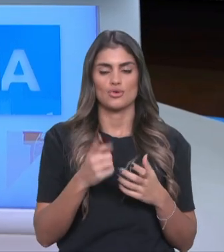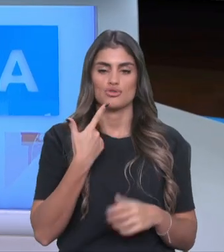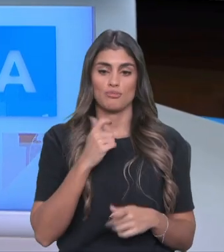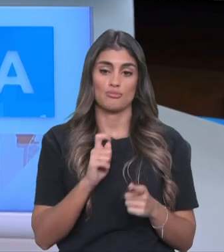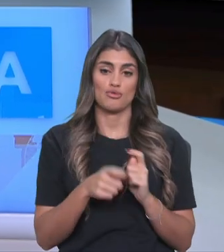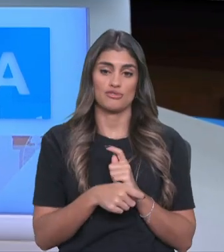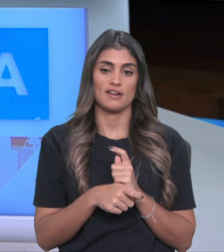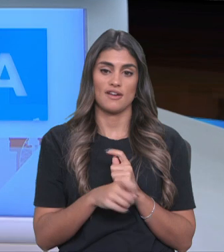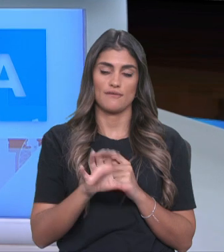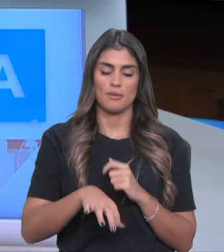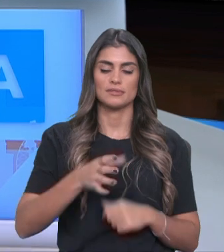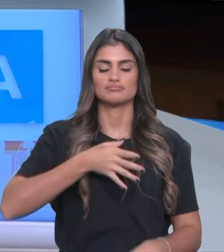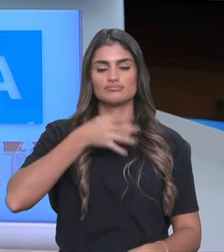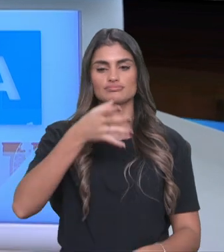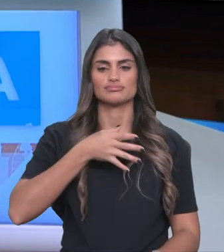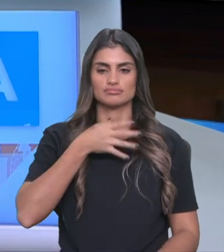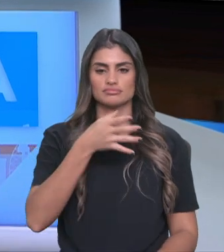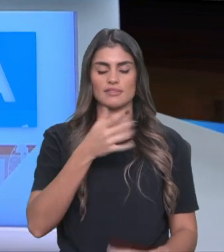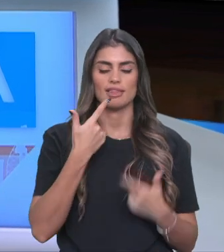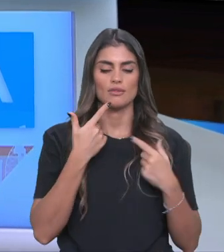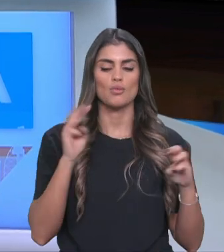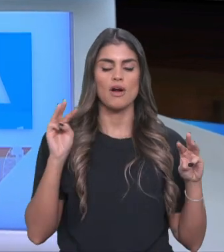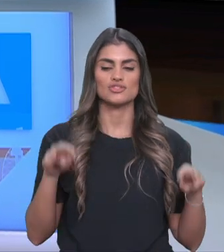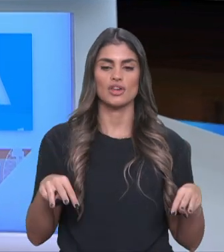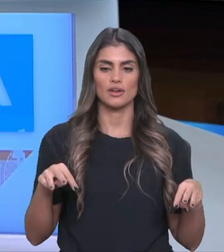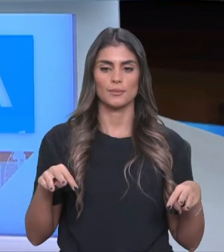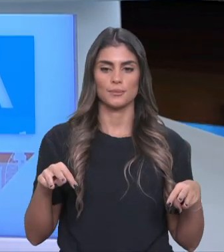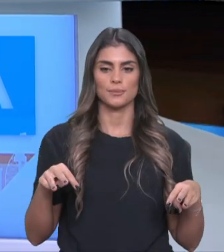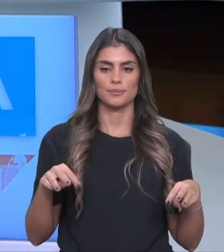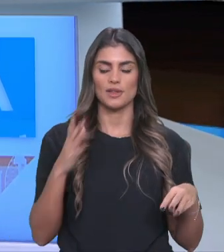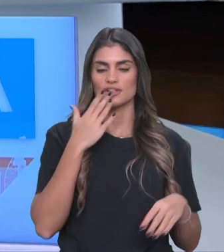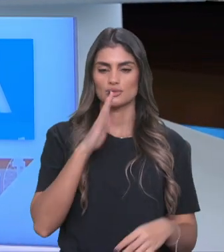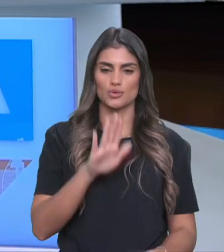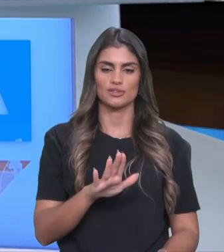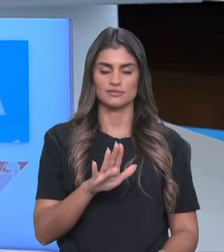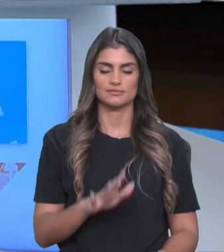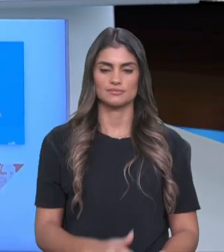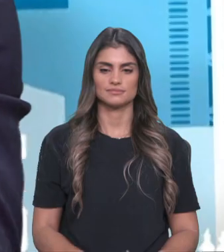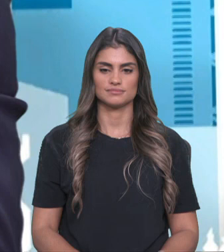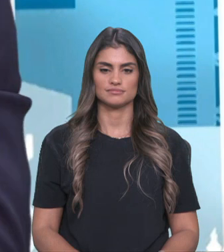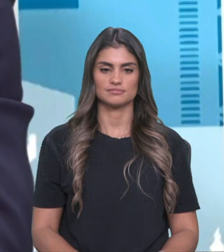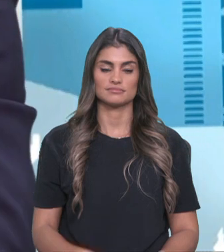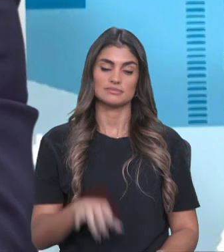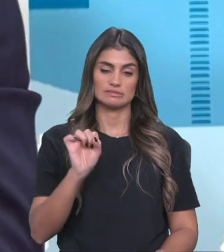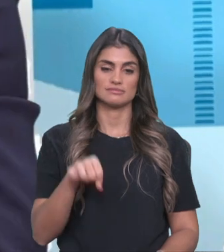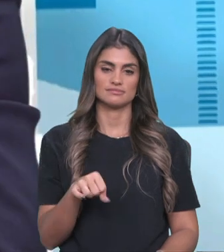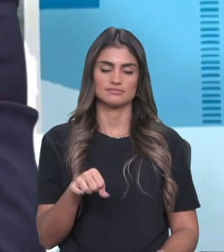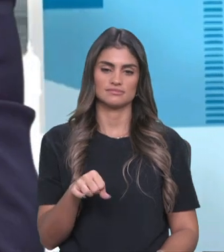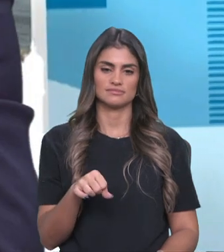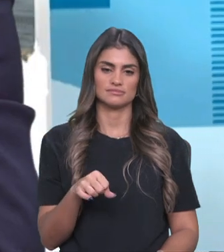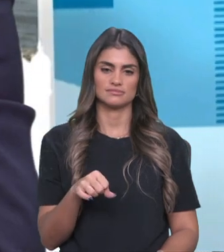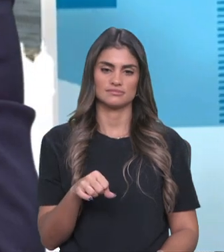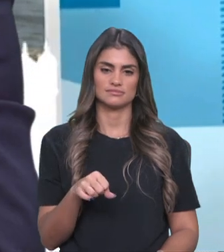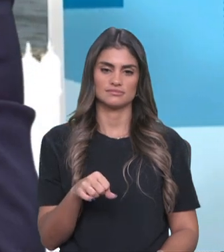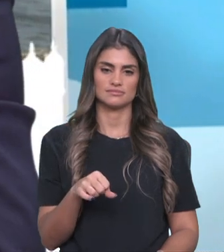modo de o comunicar, a linguagem, a atitude, sim, e contamos